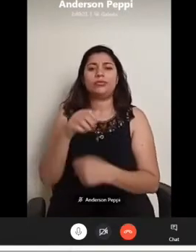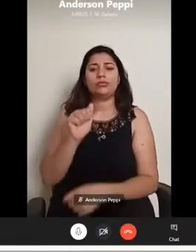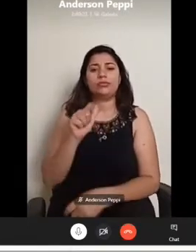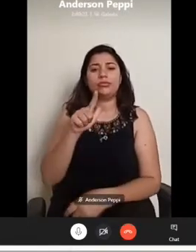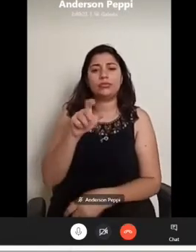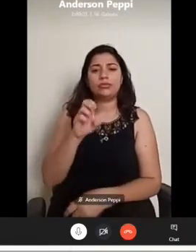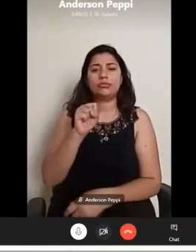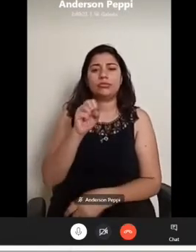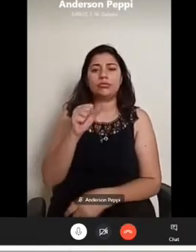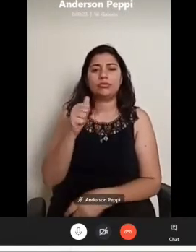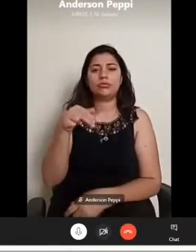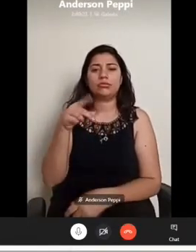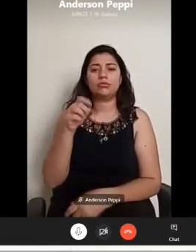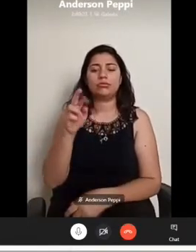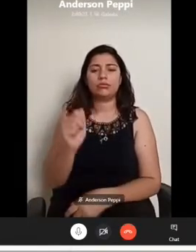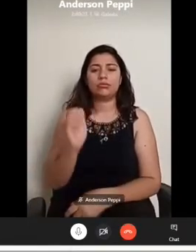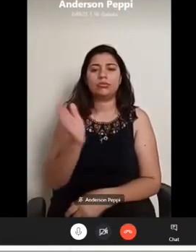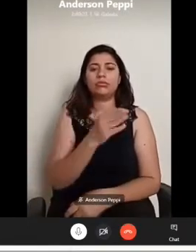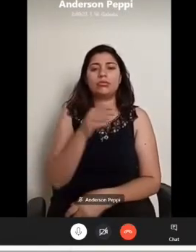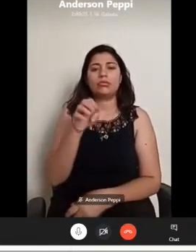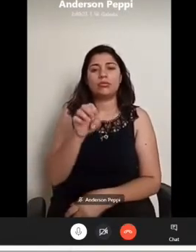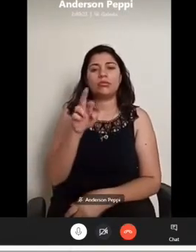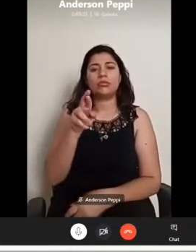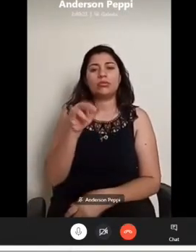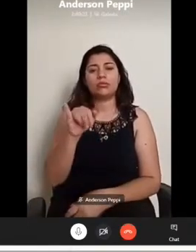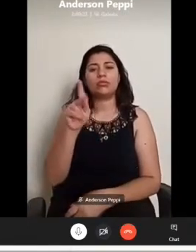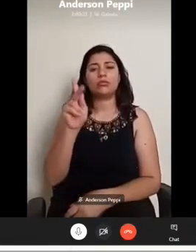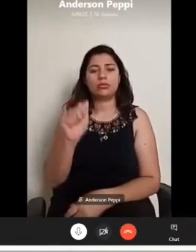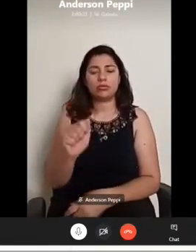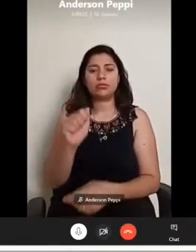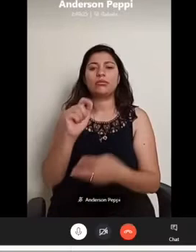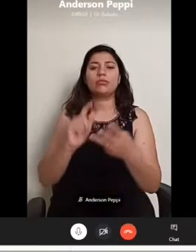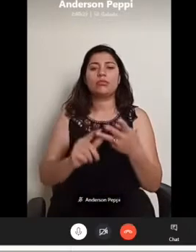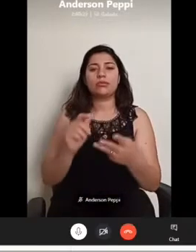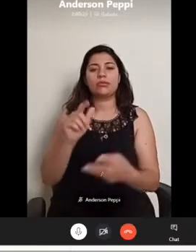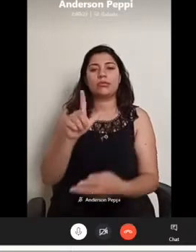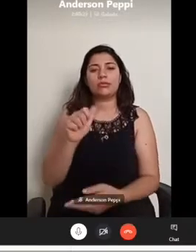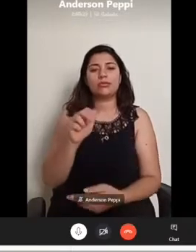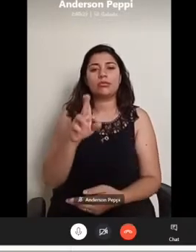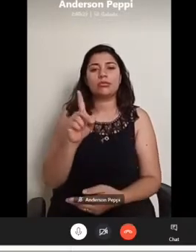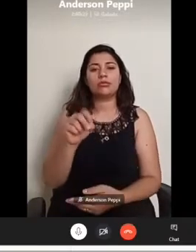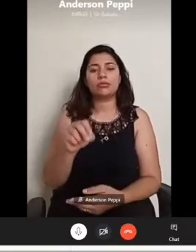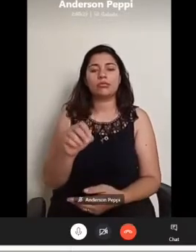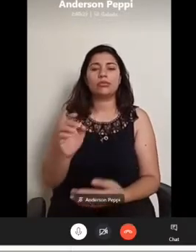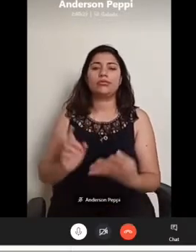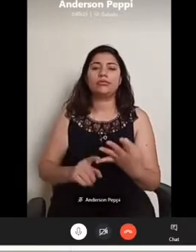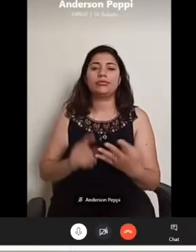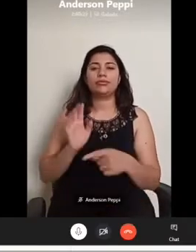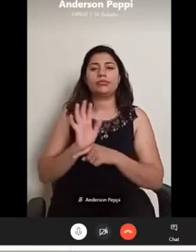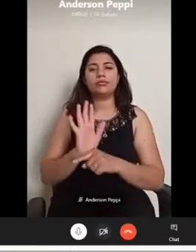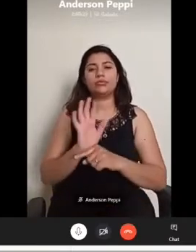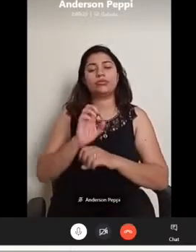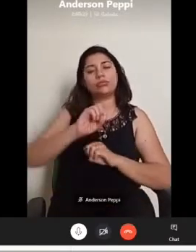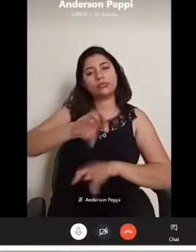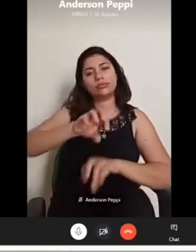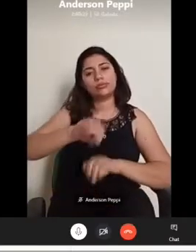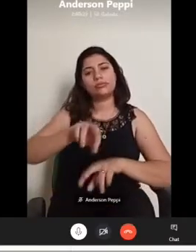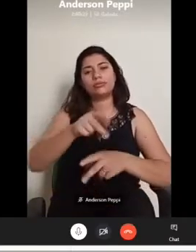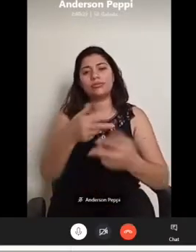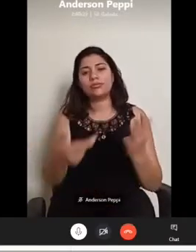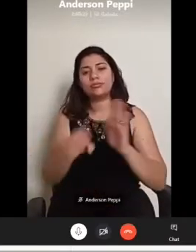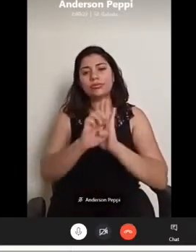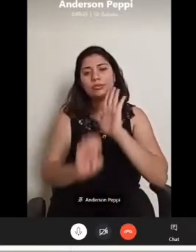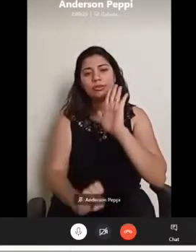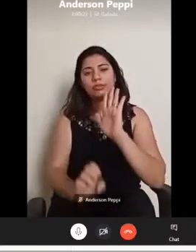Cristina Leal, Tiago, Laudo Gomes da Silva. Comissão de Ética, Decoro Parlamentar e Disciplina. André